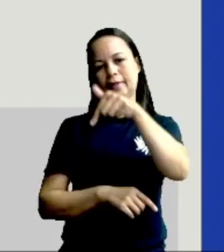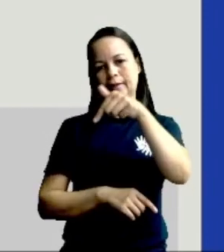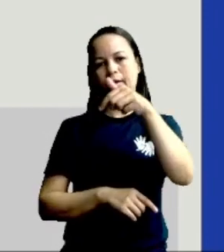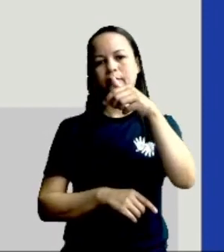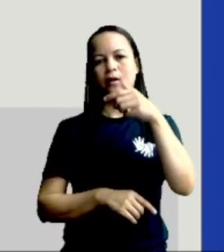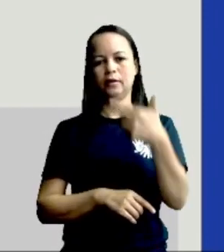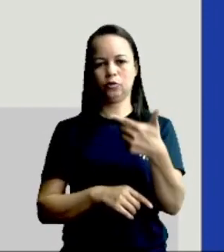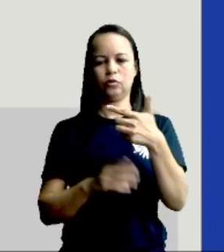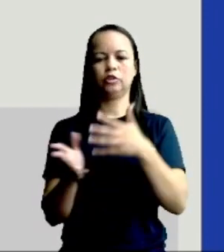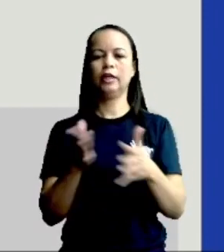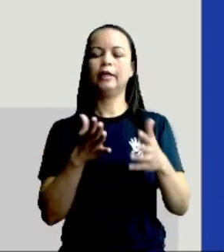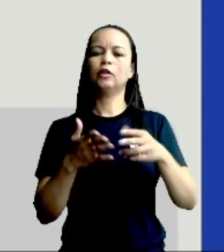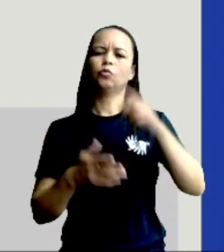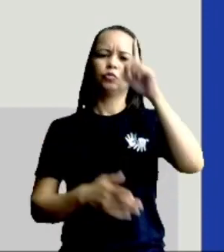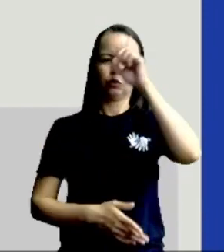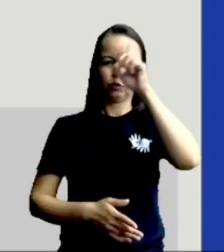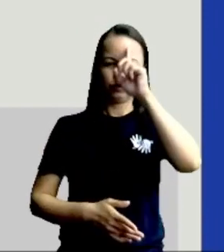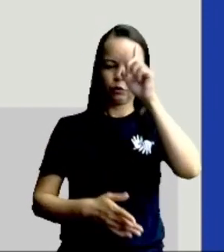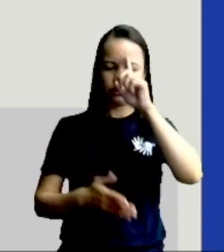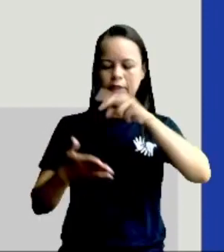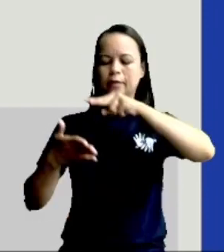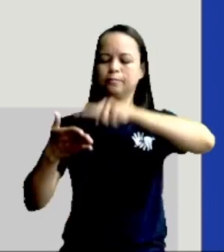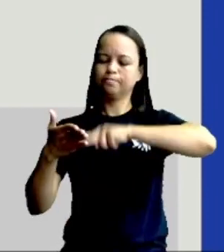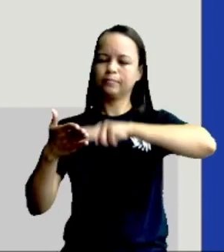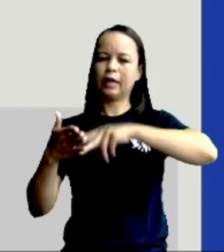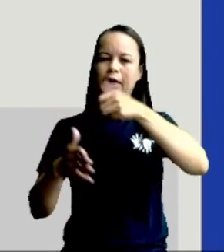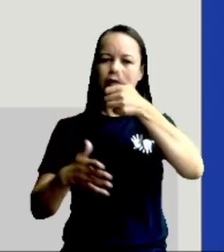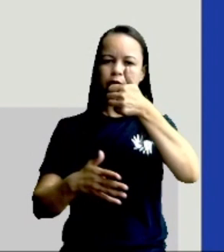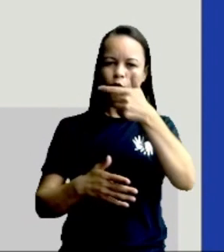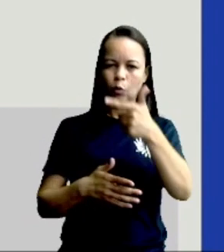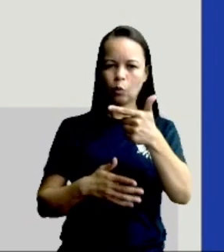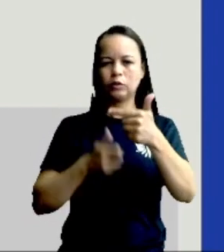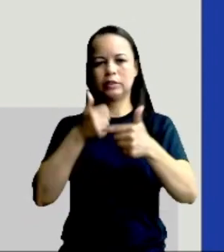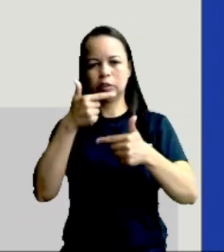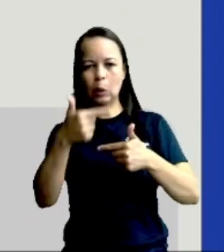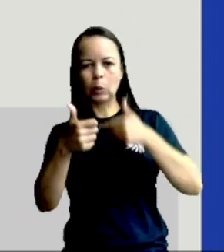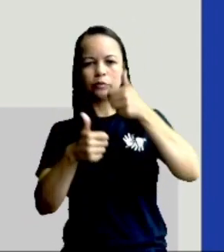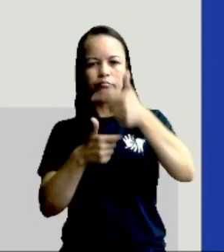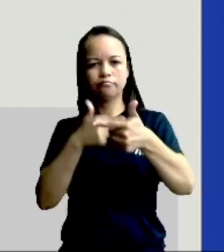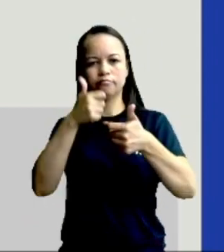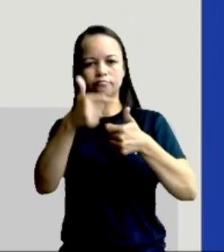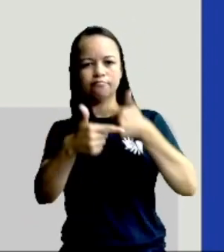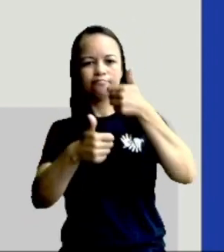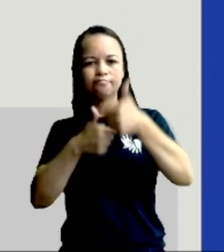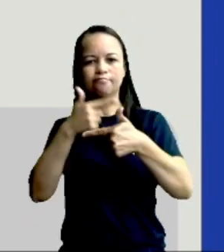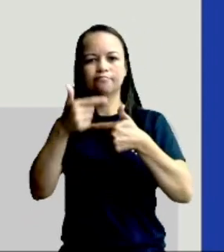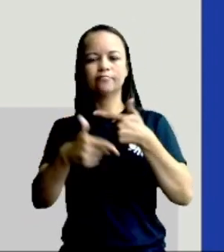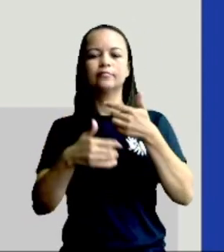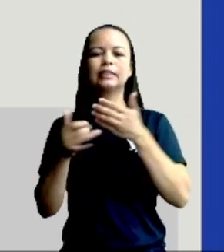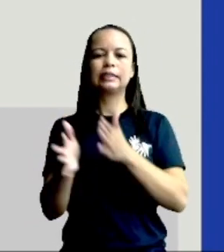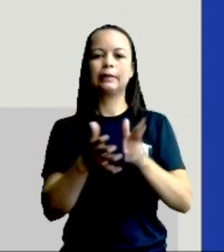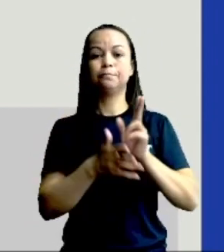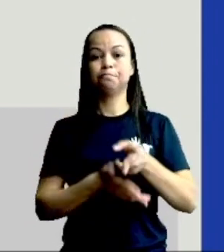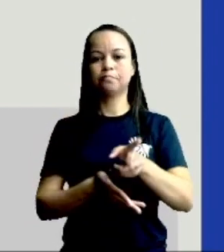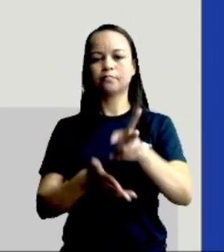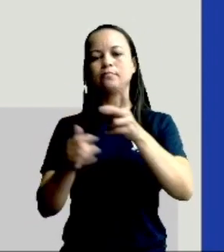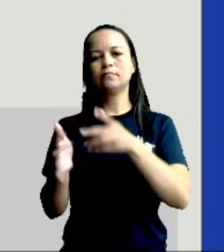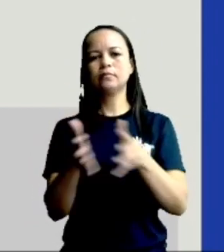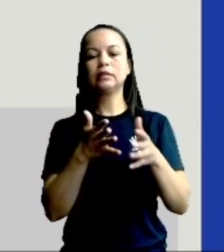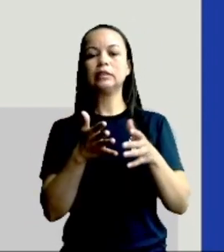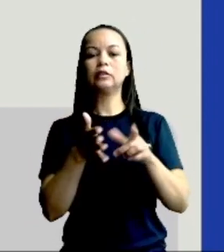lê 12 páginas a mais, tá? Eu preciso saber que a relação do termo